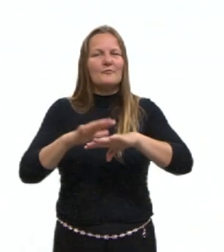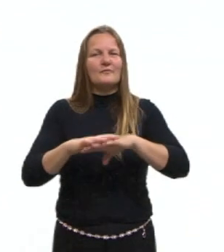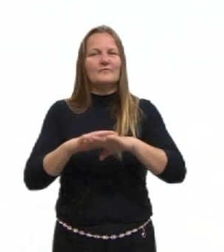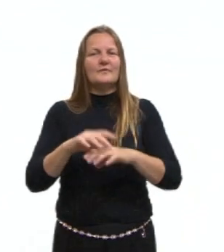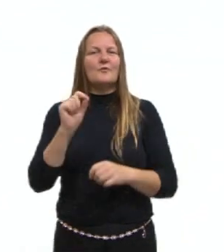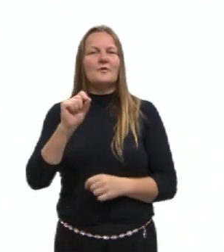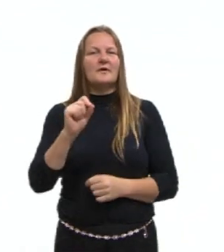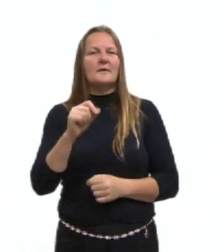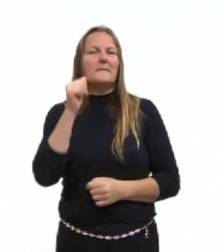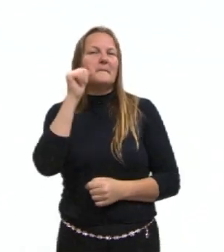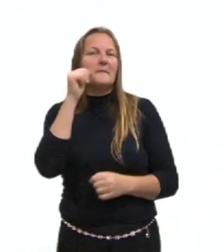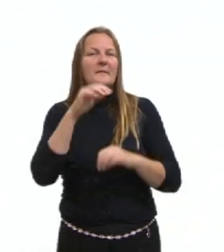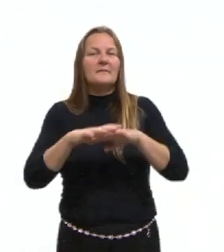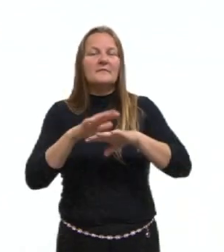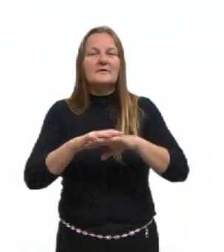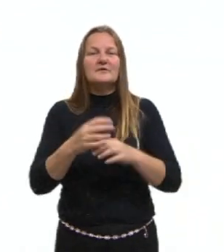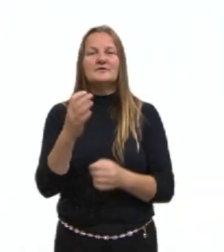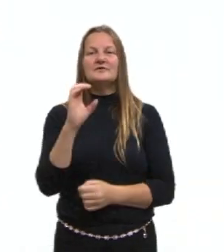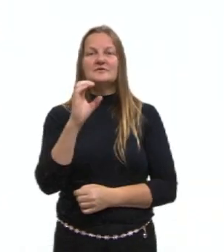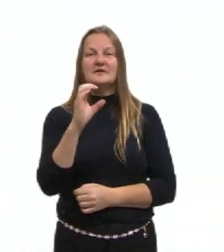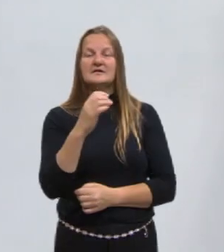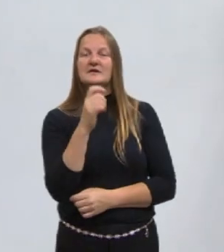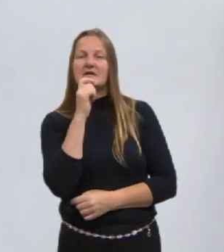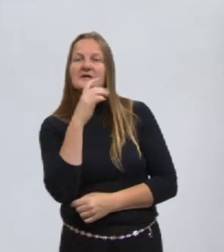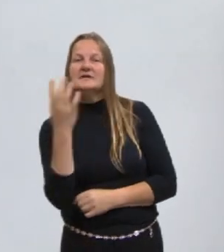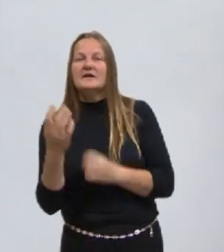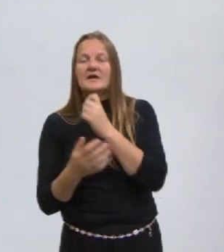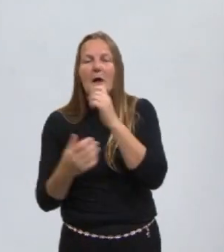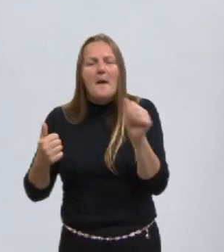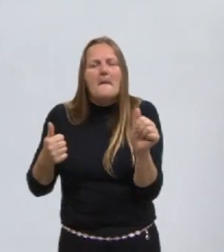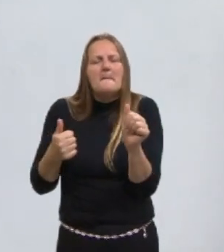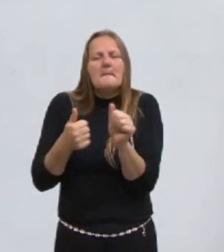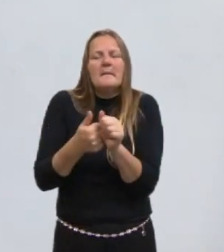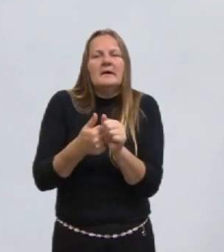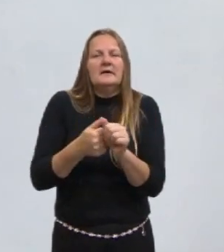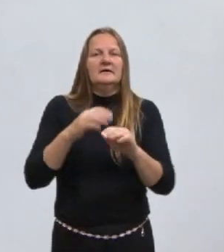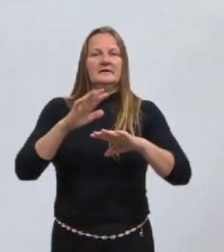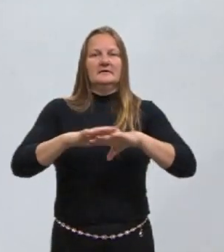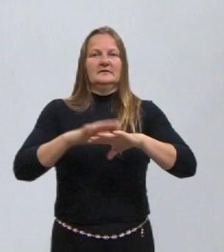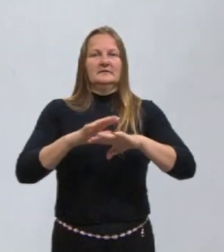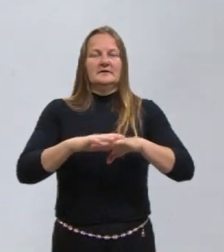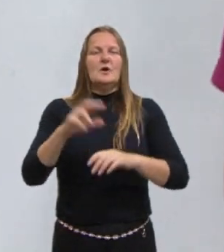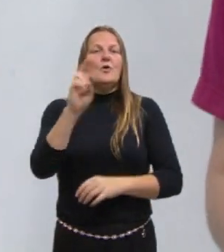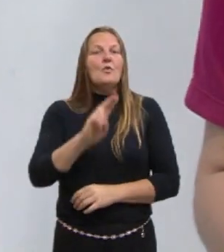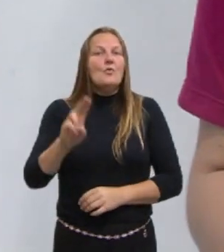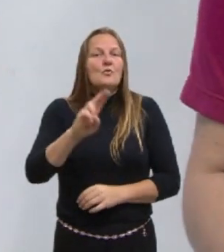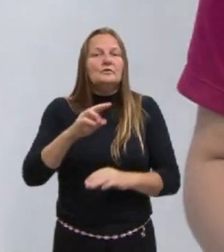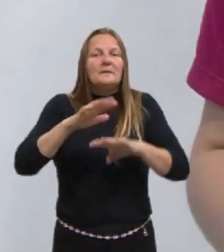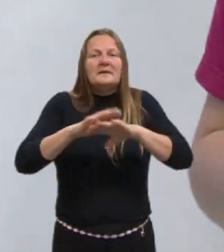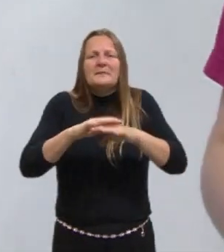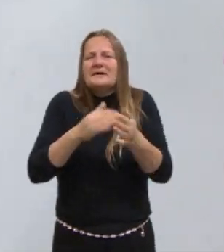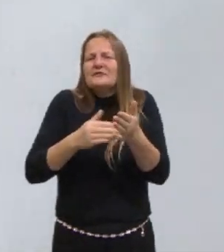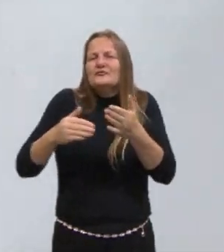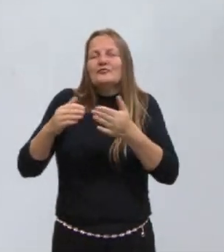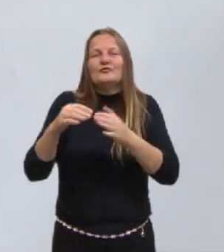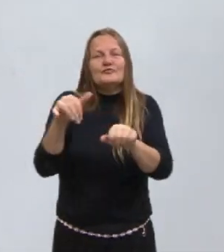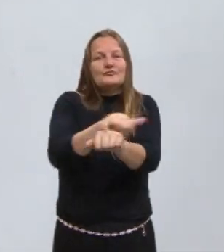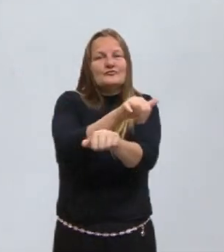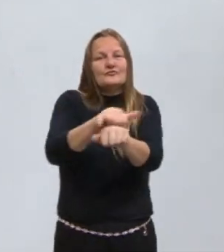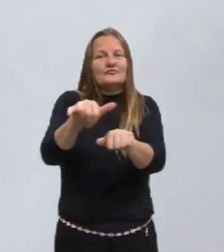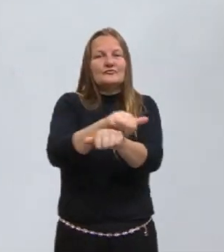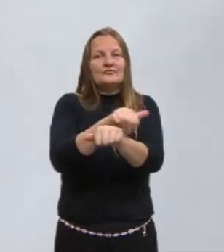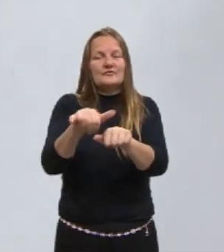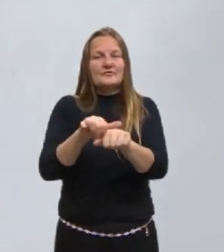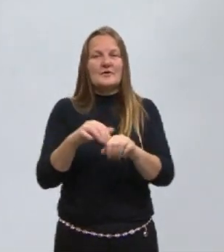com a matemática e com as ciências da natureza? A gente está muito próximo da matemática. A gente usa a matemática como ferramenta. Então,